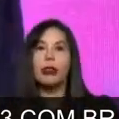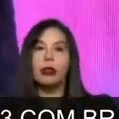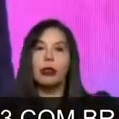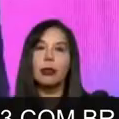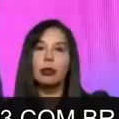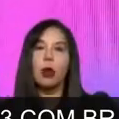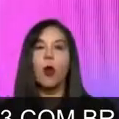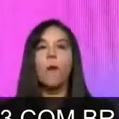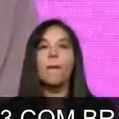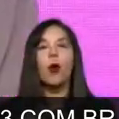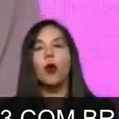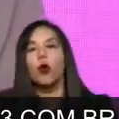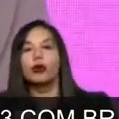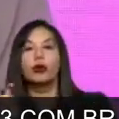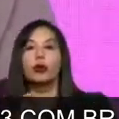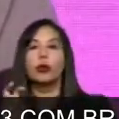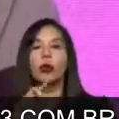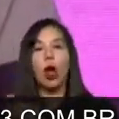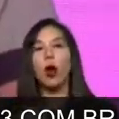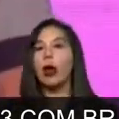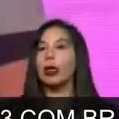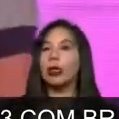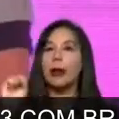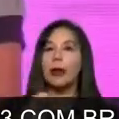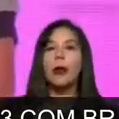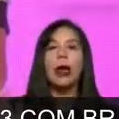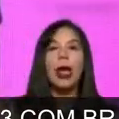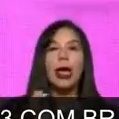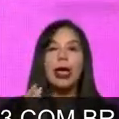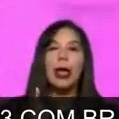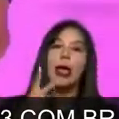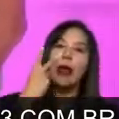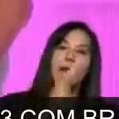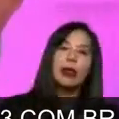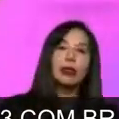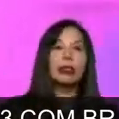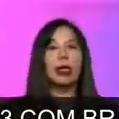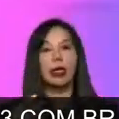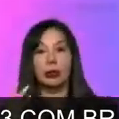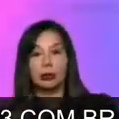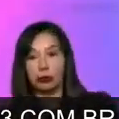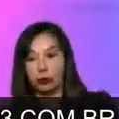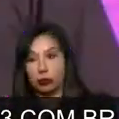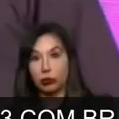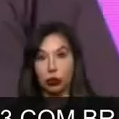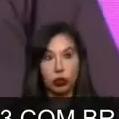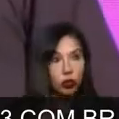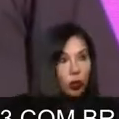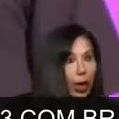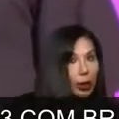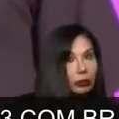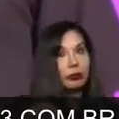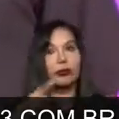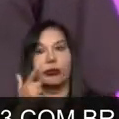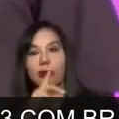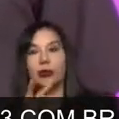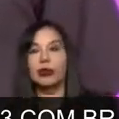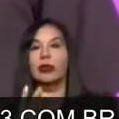de 5 partidas. O campeão será a equipe que vencer 3 destes duelos. A novidade